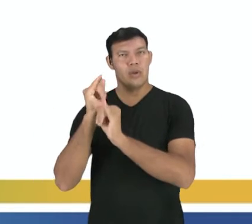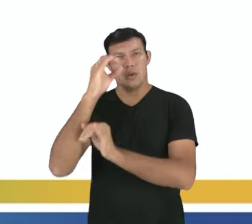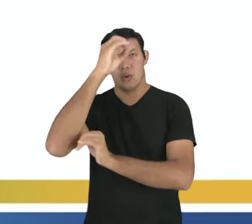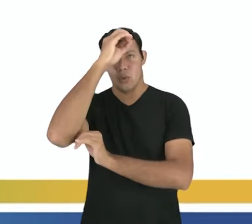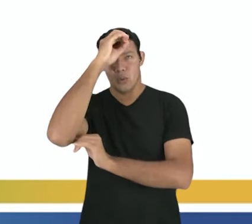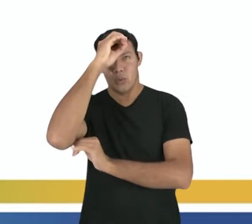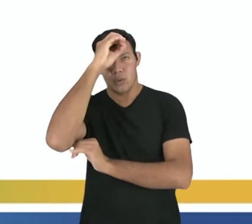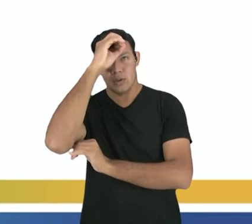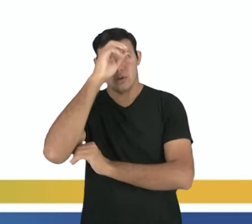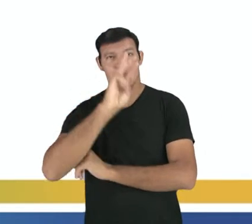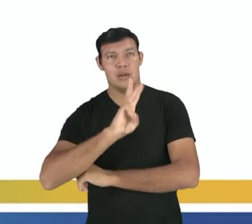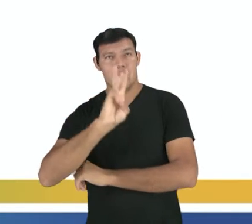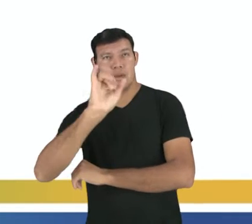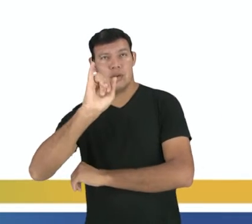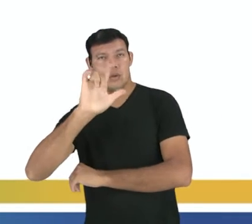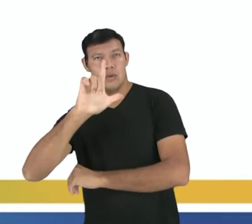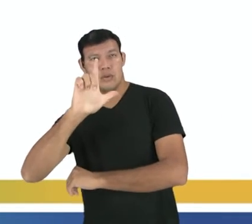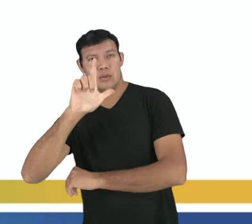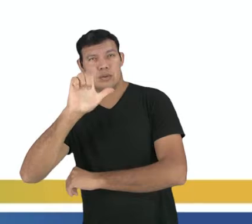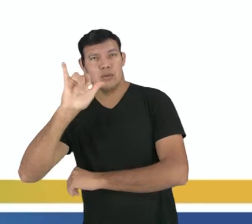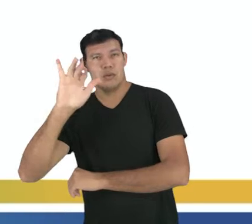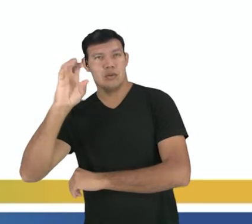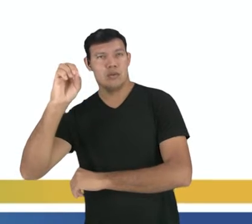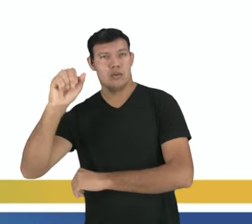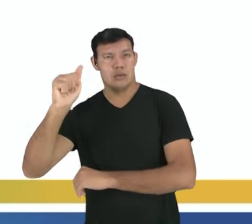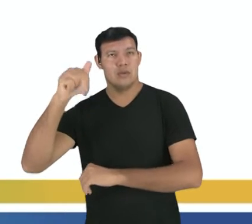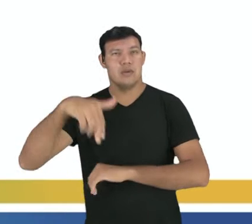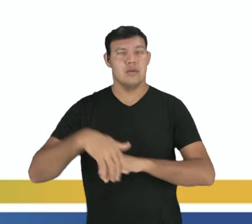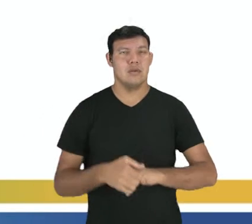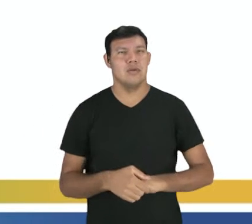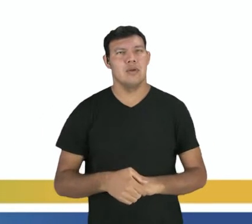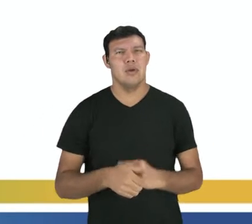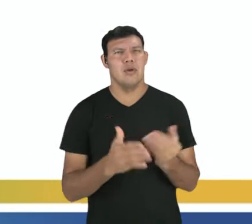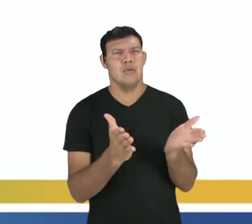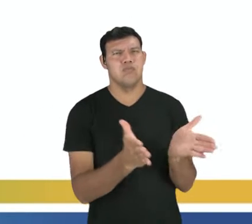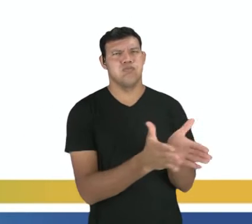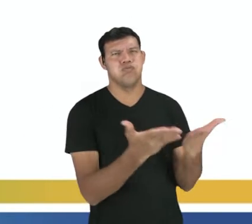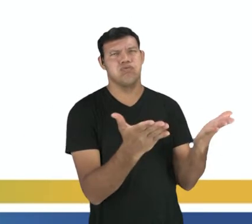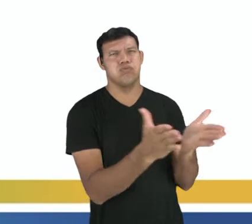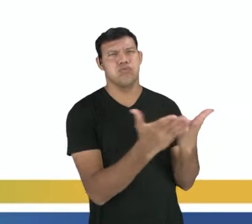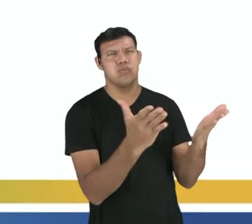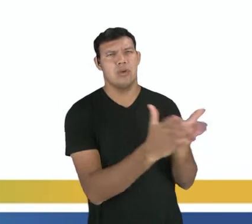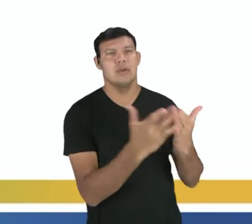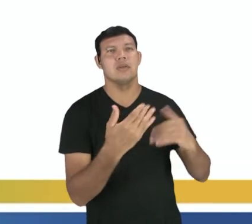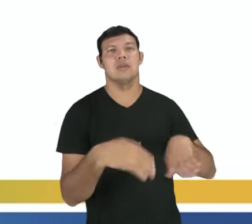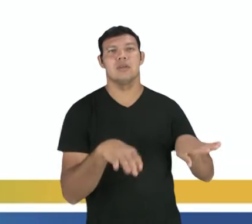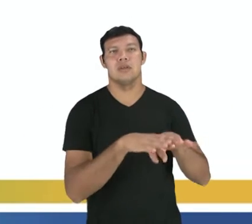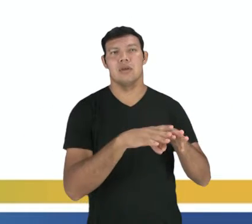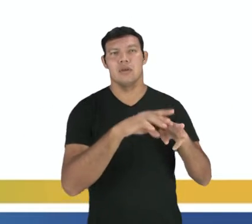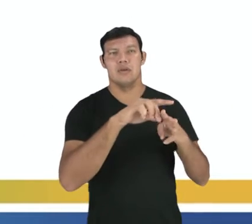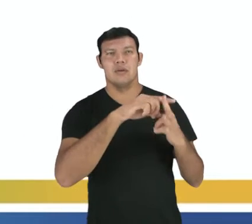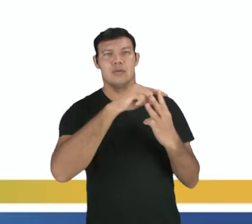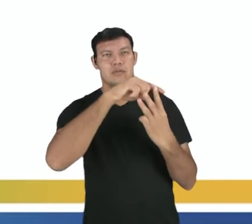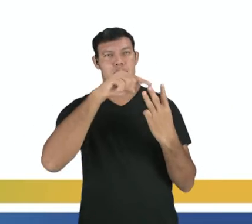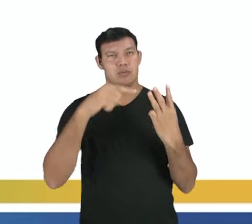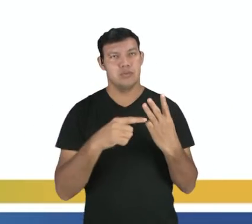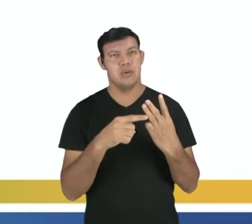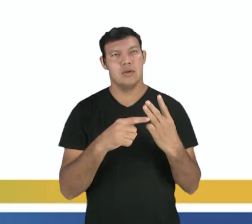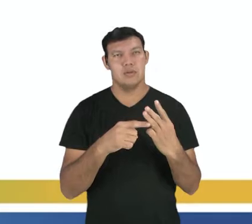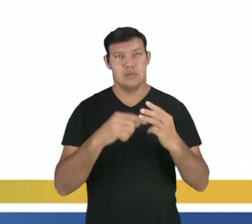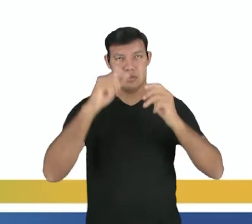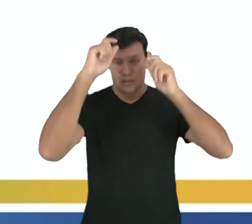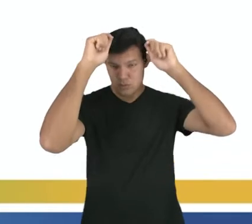Os Miseráveis, Victor Hugo, Os Três Mosqueteiros, Alexandre Dumas. Tá? E as principais características desse movimento?